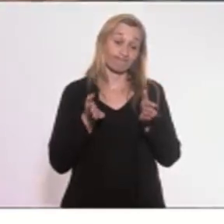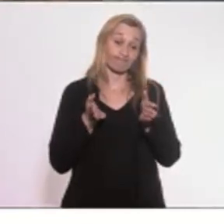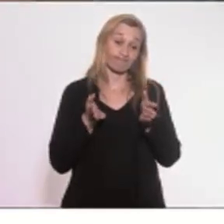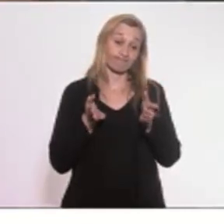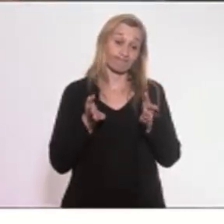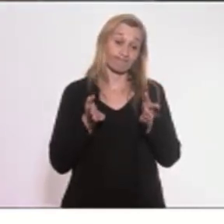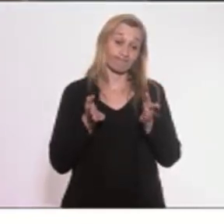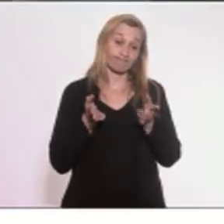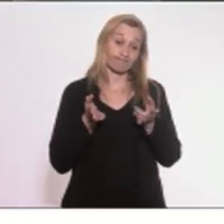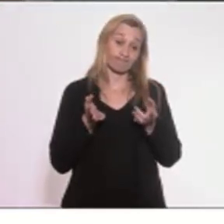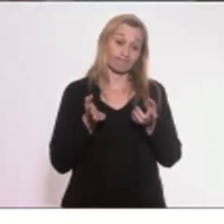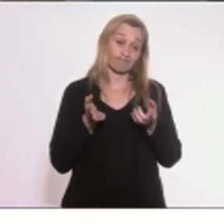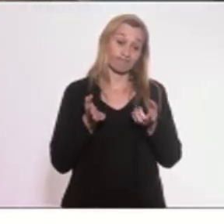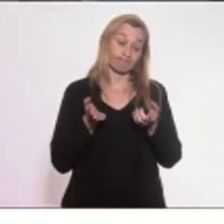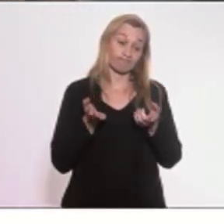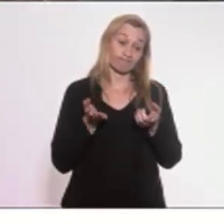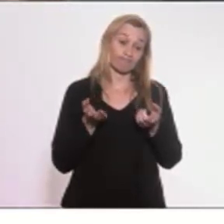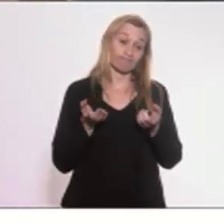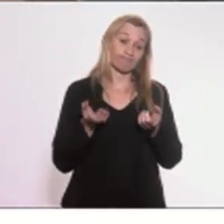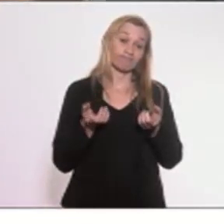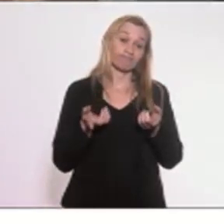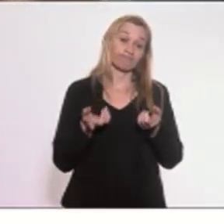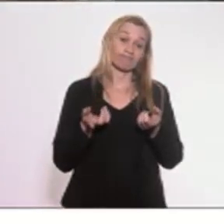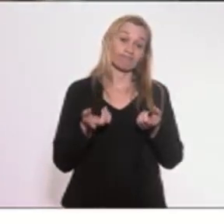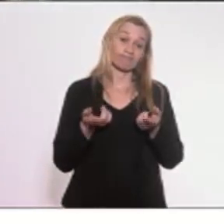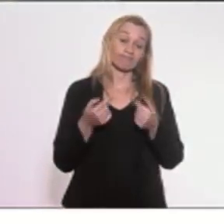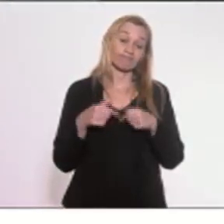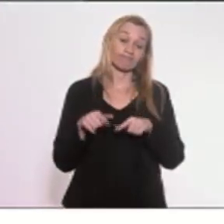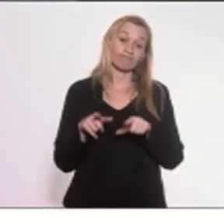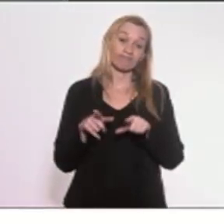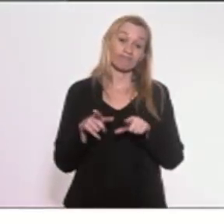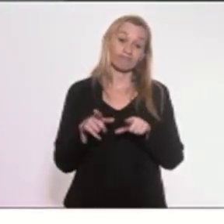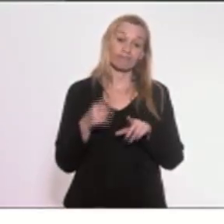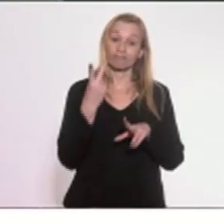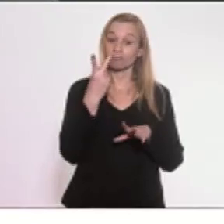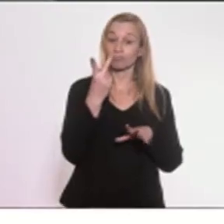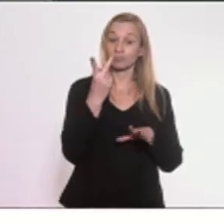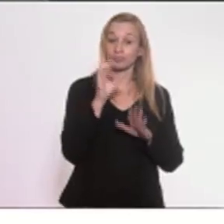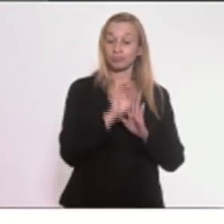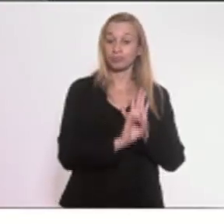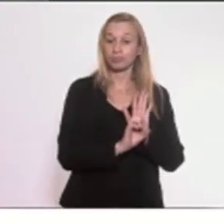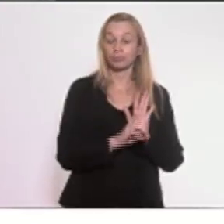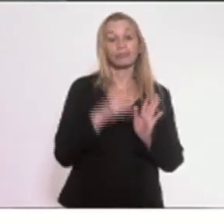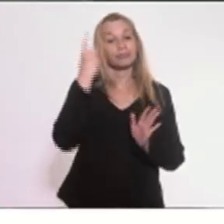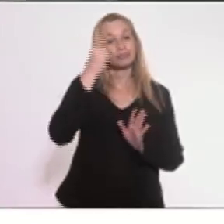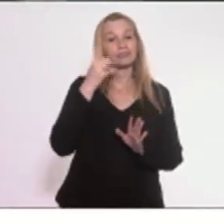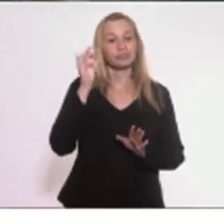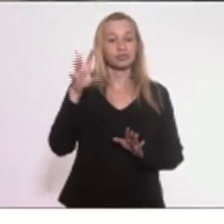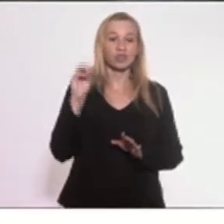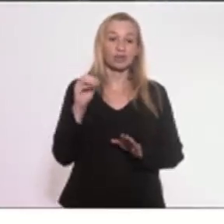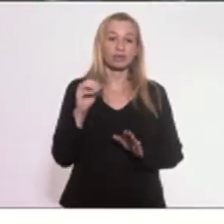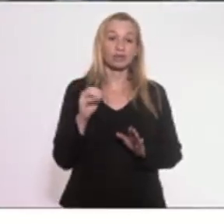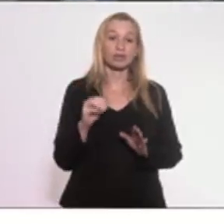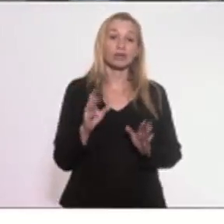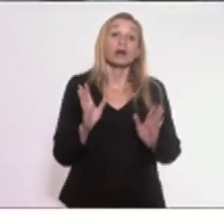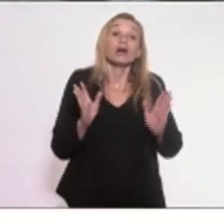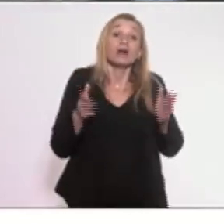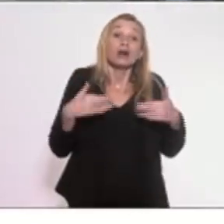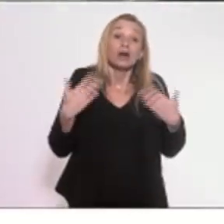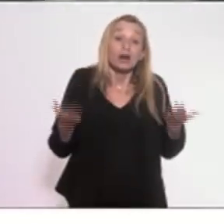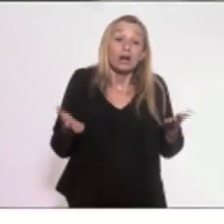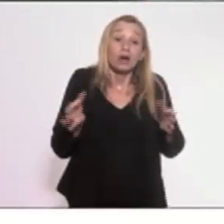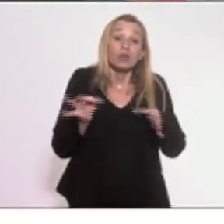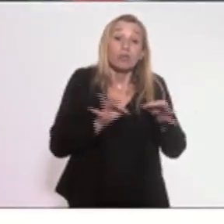sobre as 2 emendas do deputado Flávio Serafini. Aí o projeto